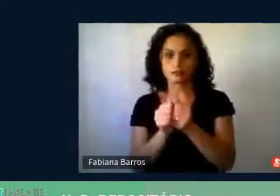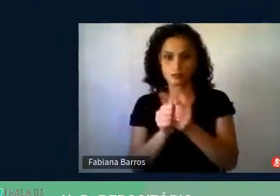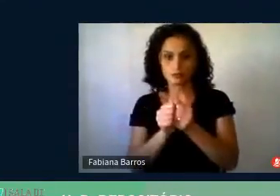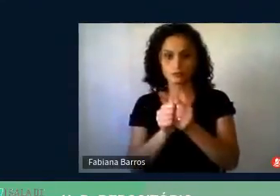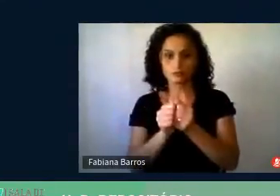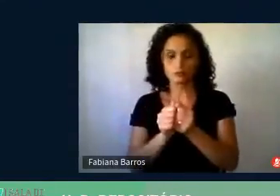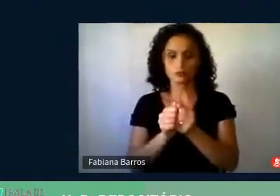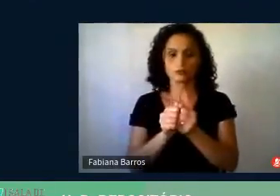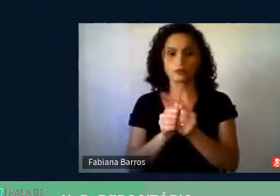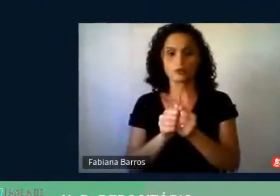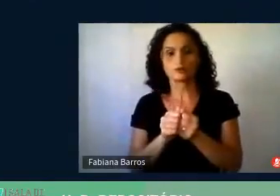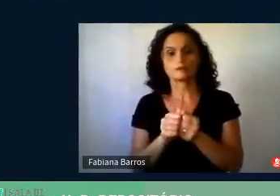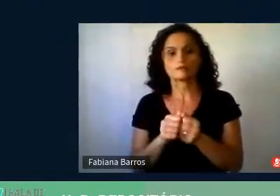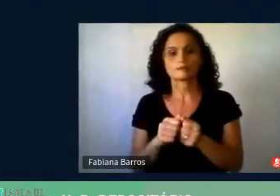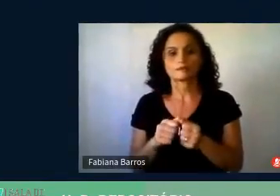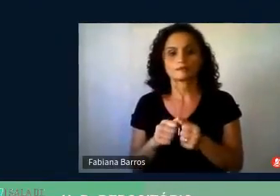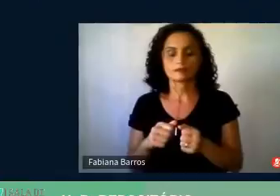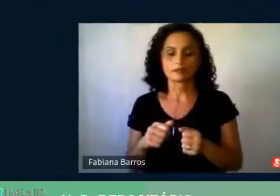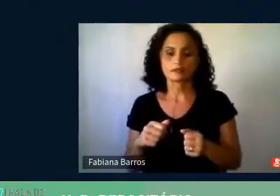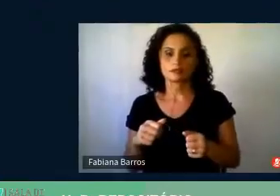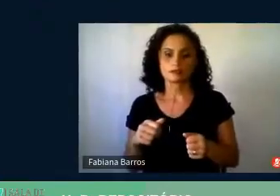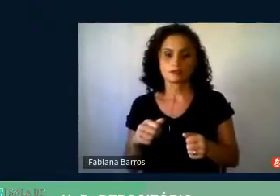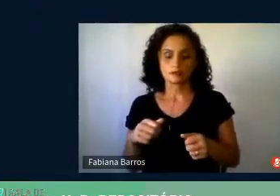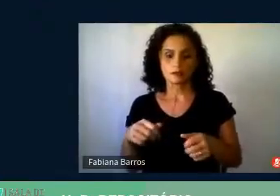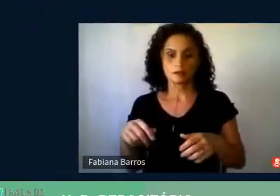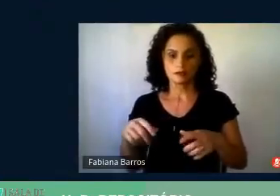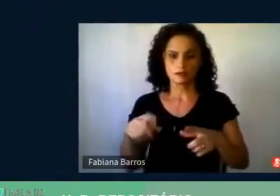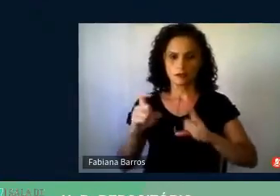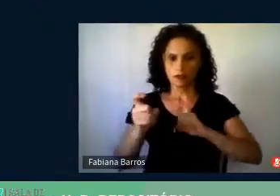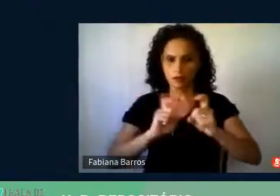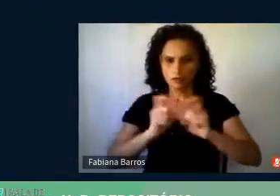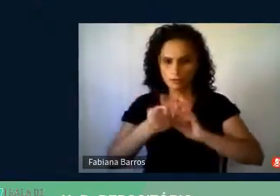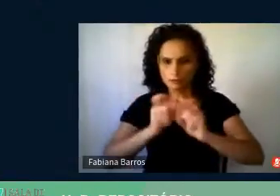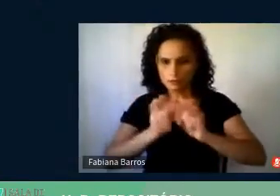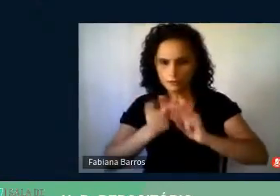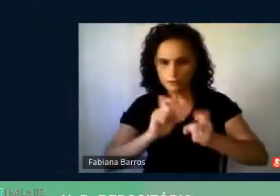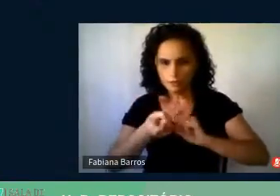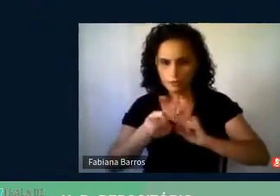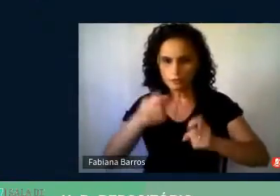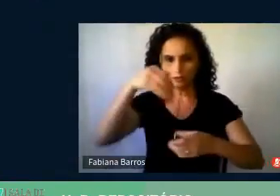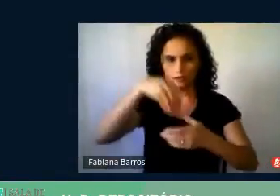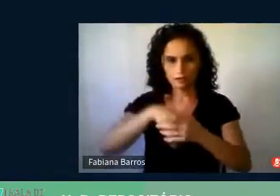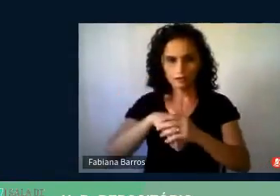dos gestores do repositório da UNB. Esse repositório, qual que é a